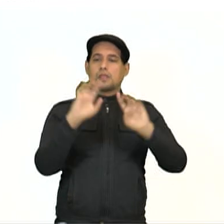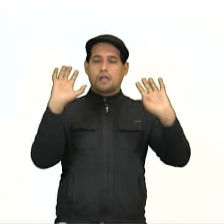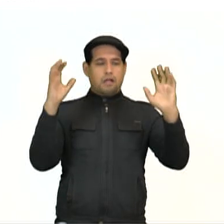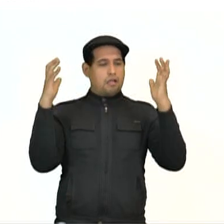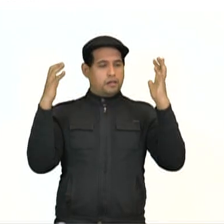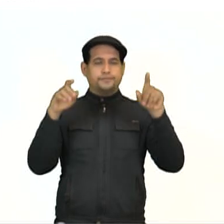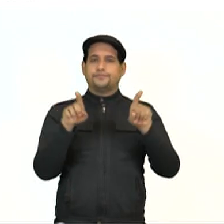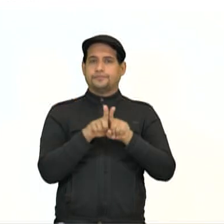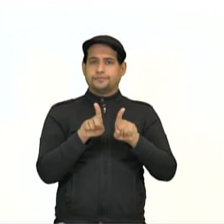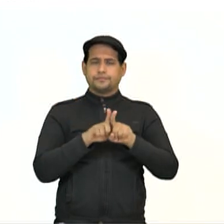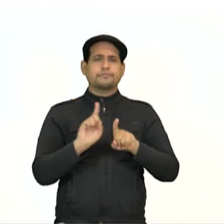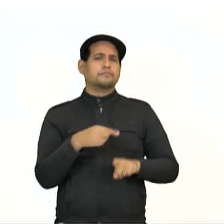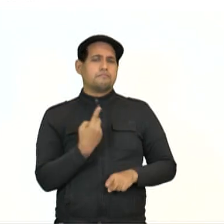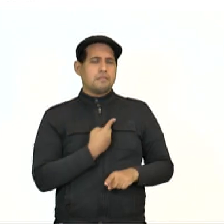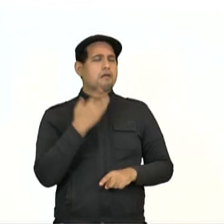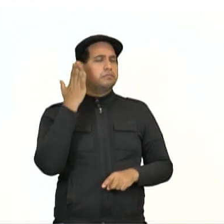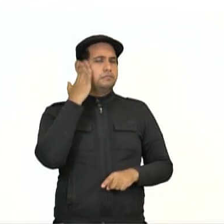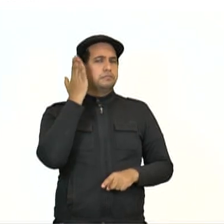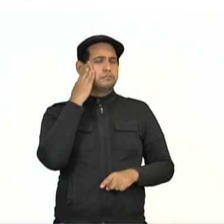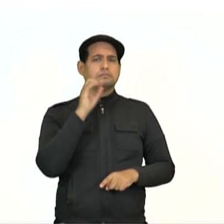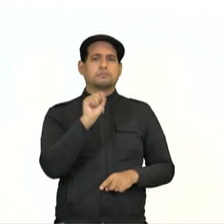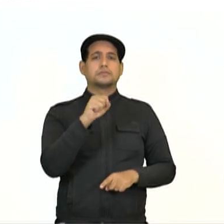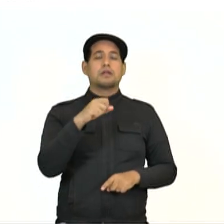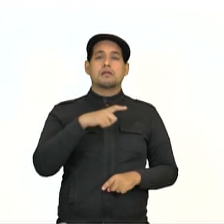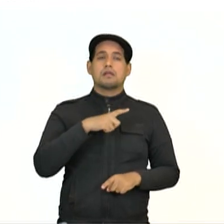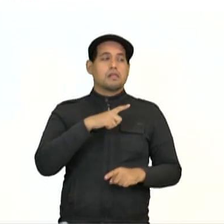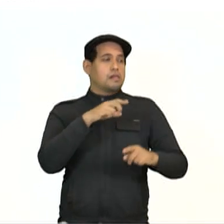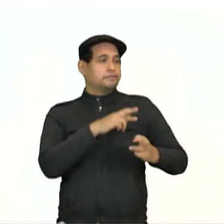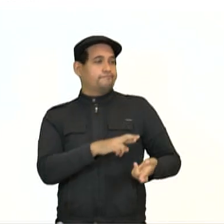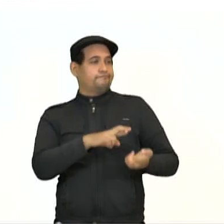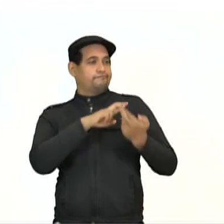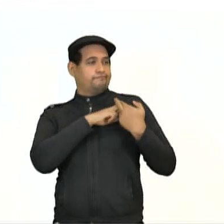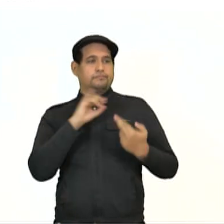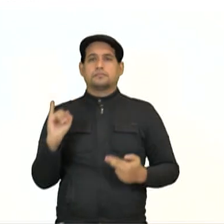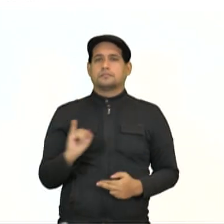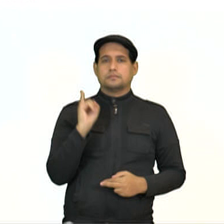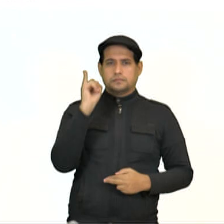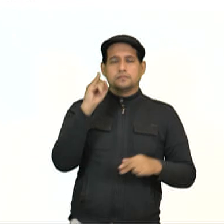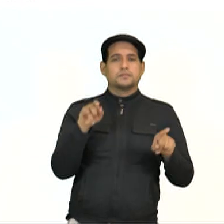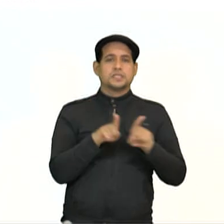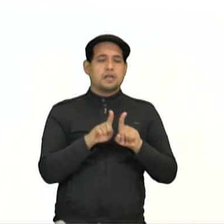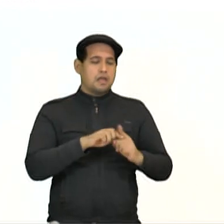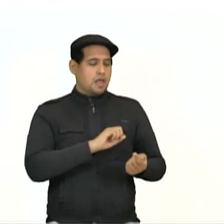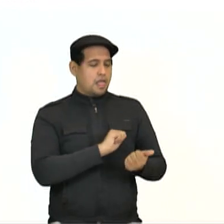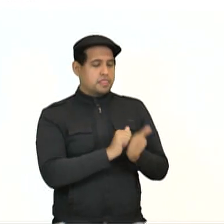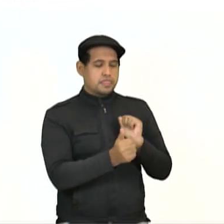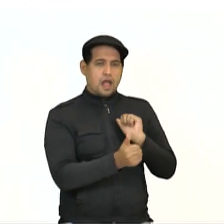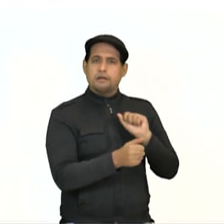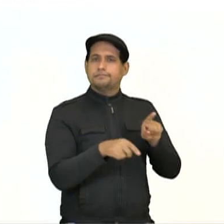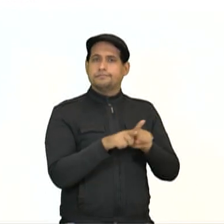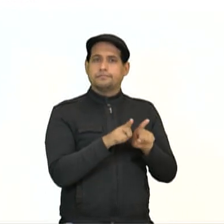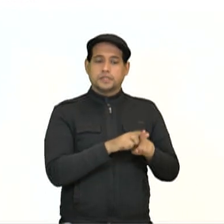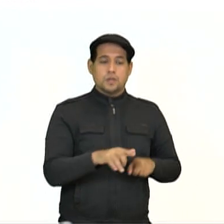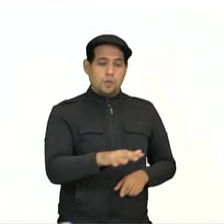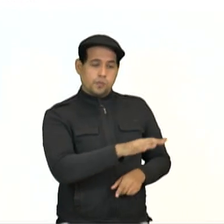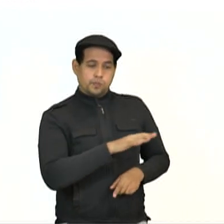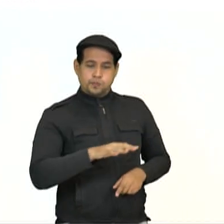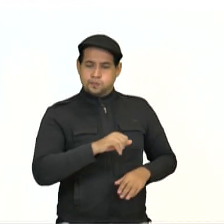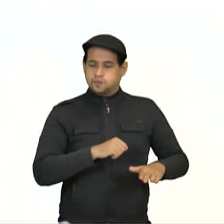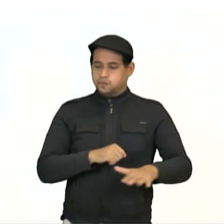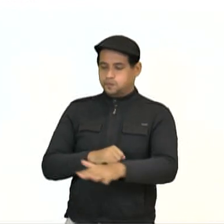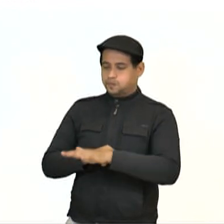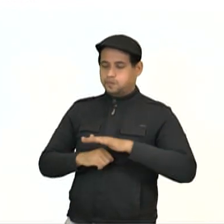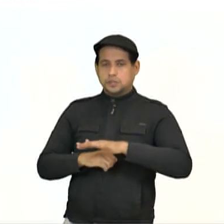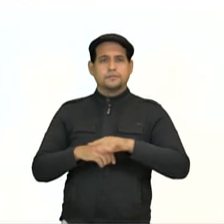ambiente, a gente sabe que ele realmente tem um papel relevante na adaptação dos indivíduos e